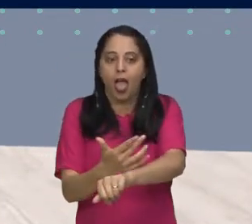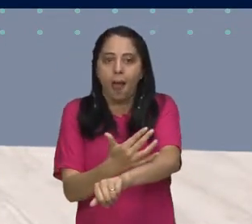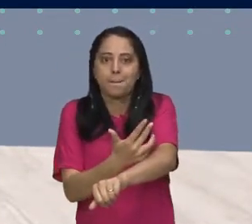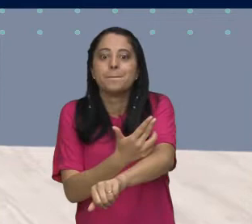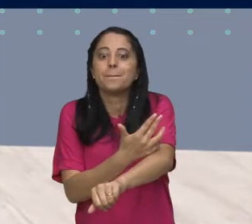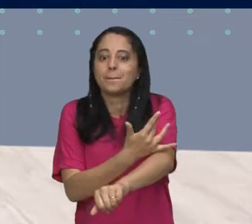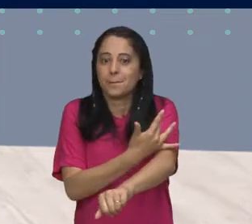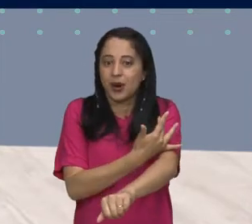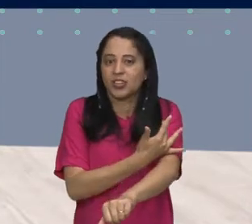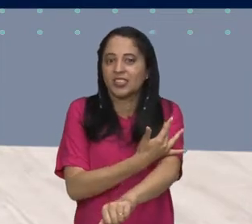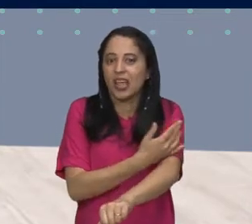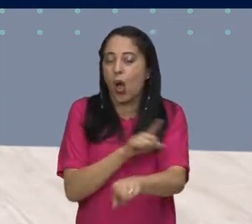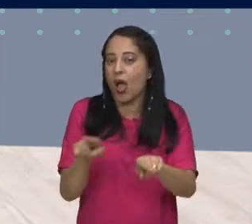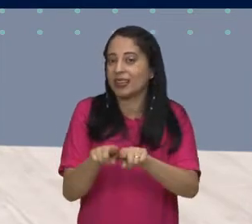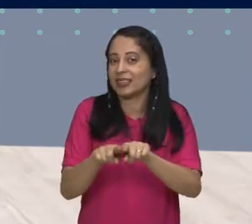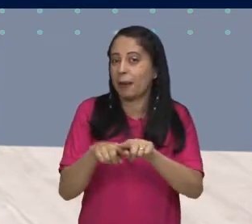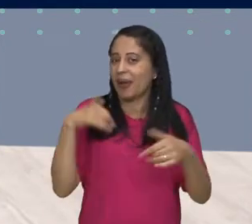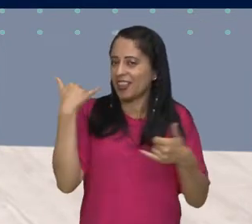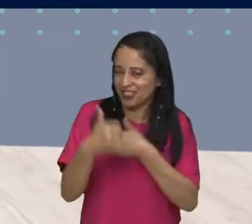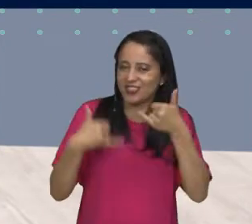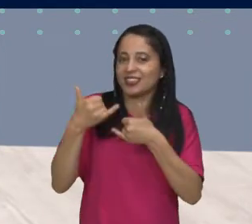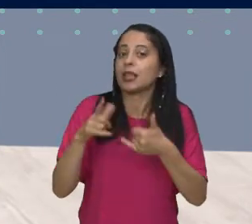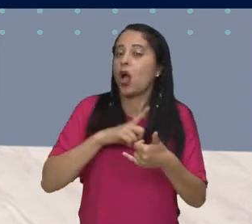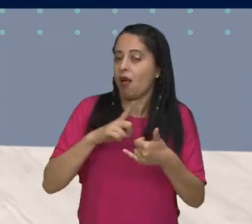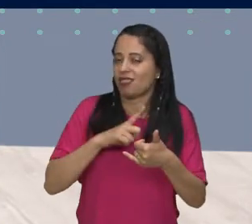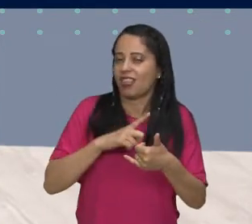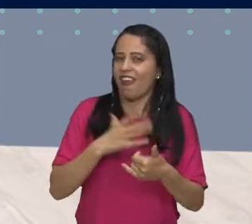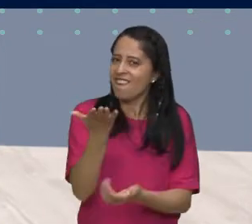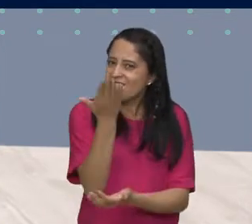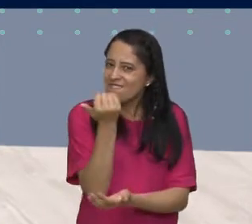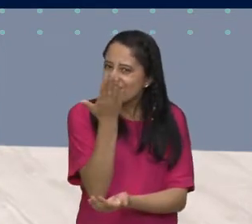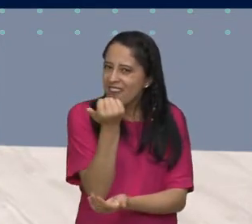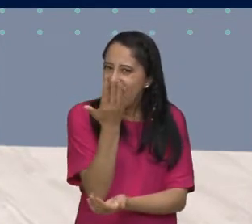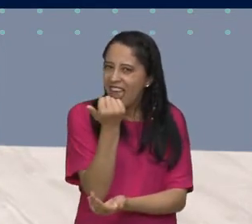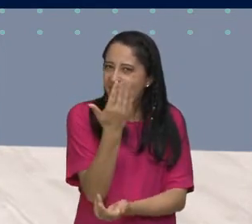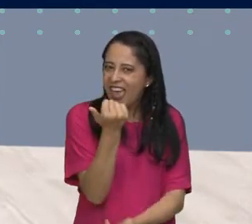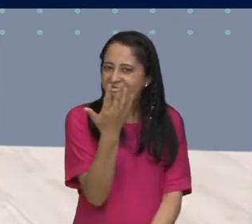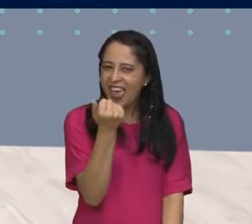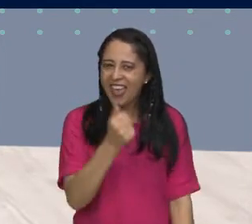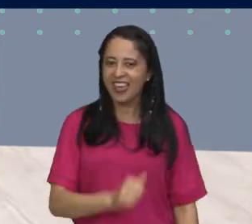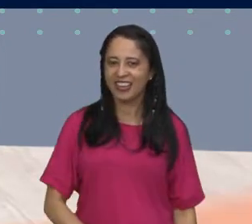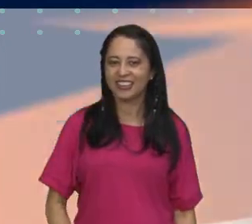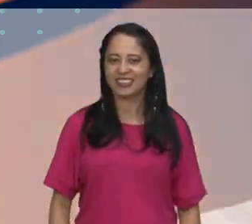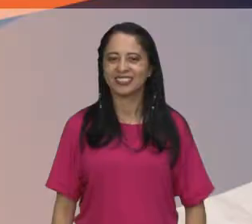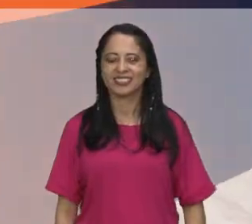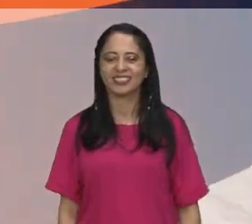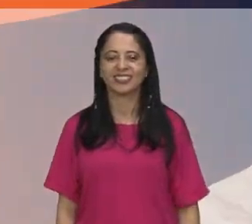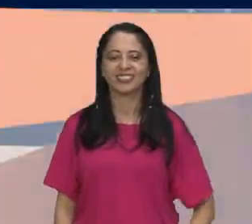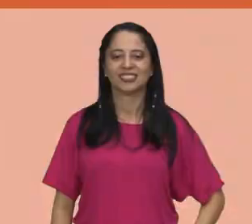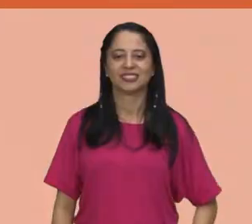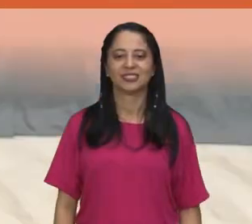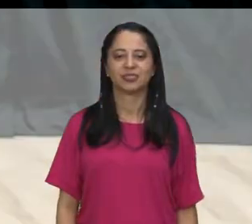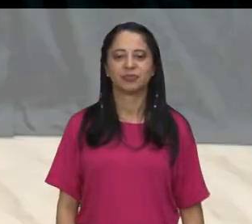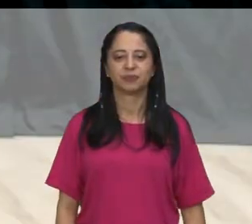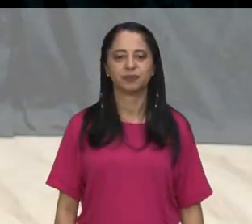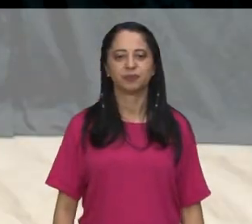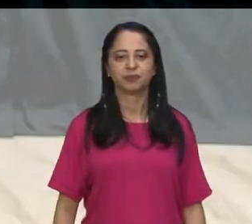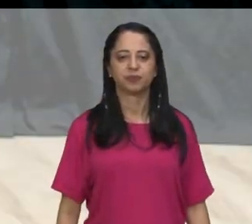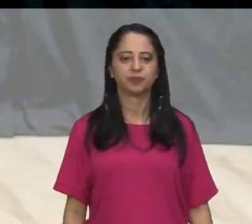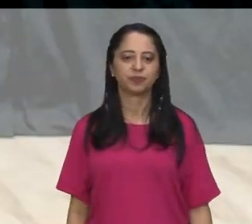emoção e diversão. Brincando. Vem com Brincando nas Férias!